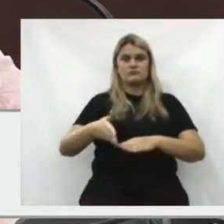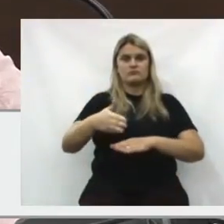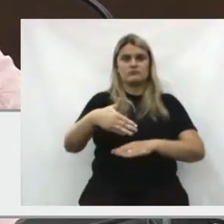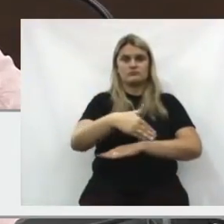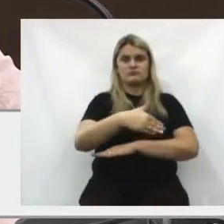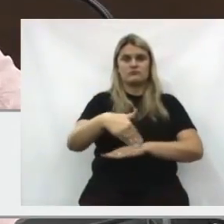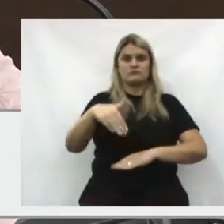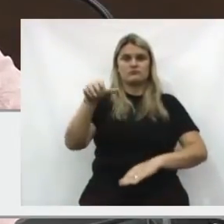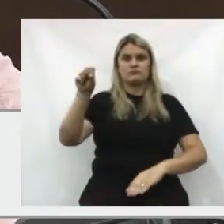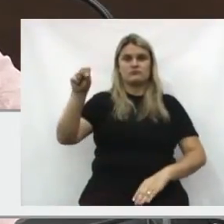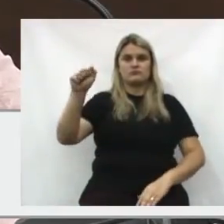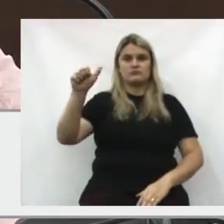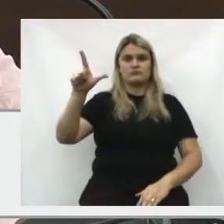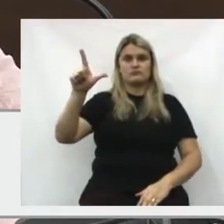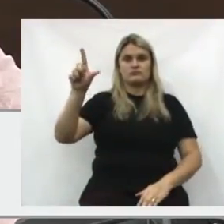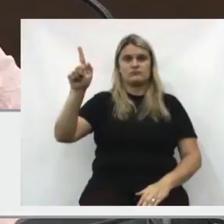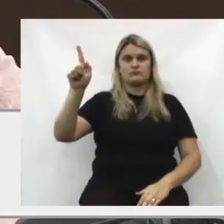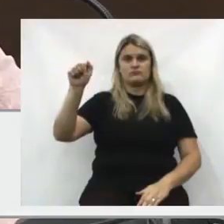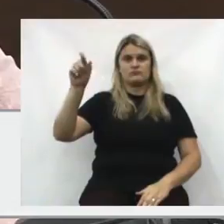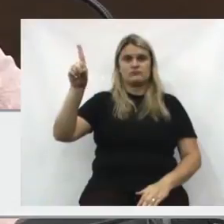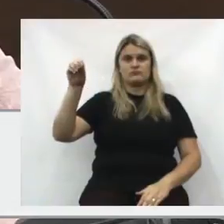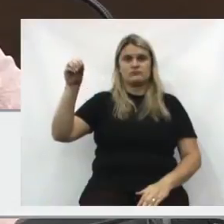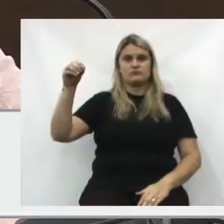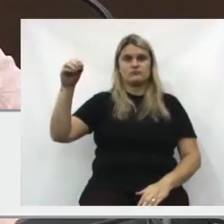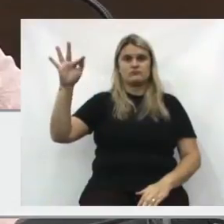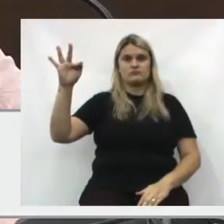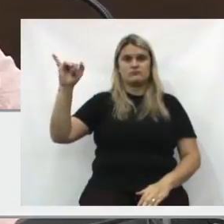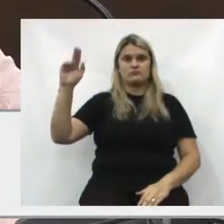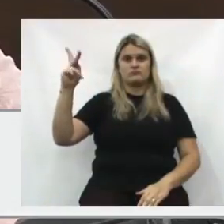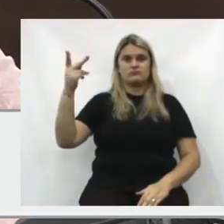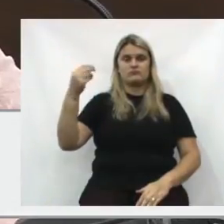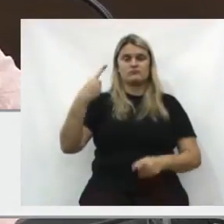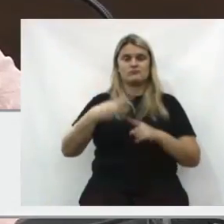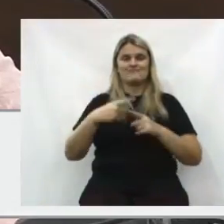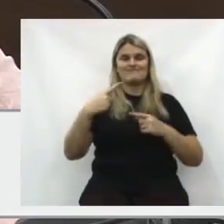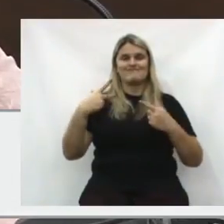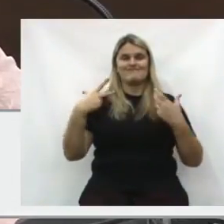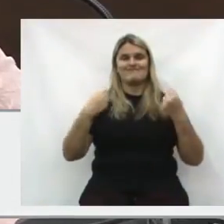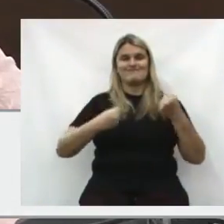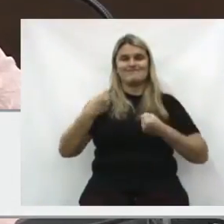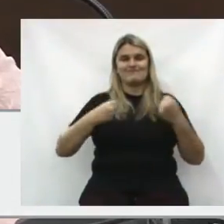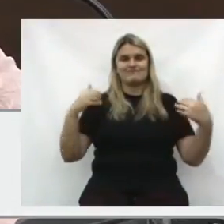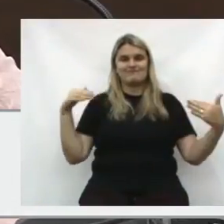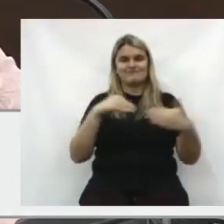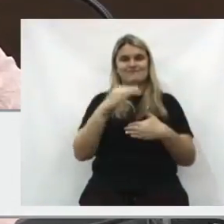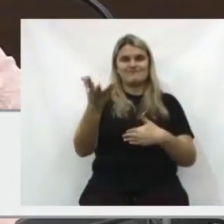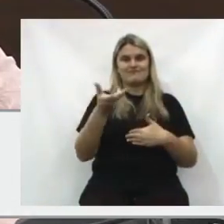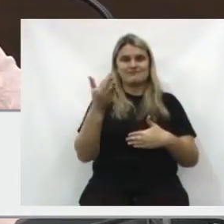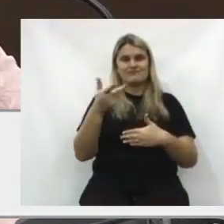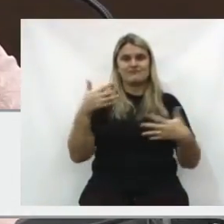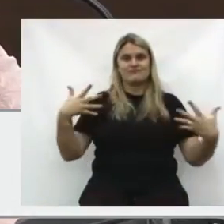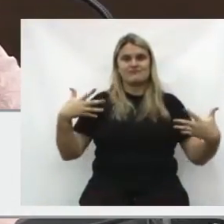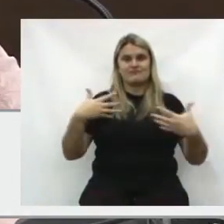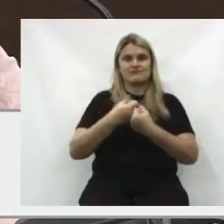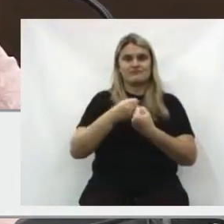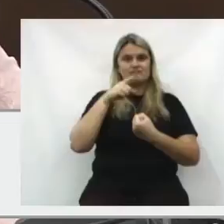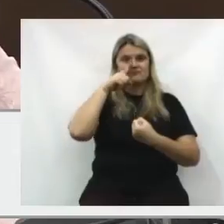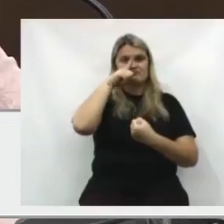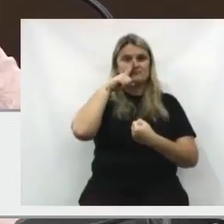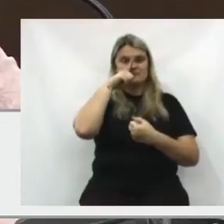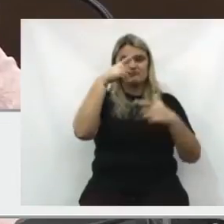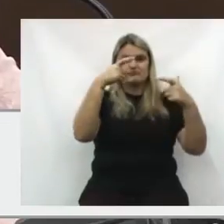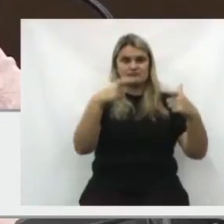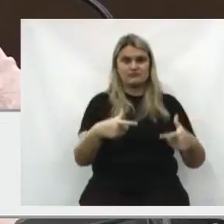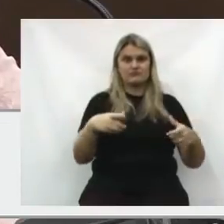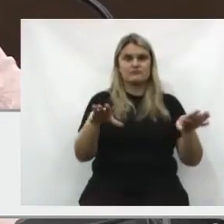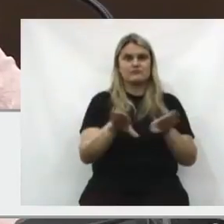e Salgado Filho. Justificativa: o grande volume de automóveis em alta velocidade está gerando